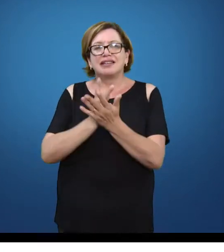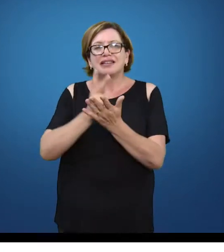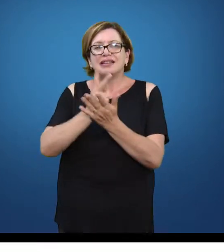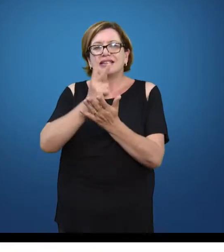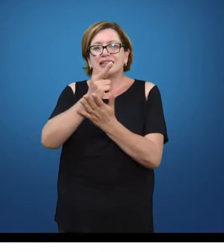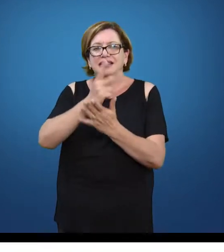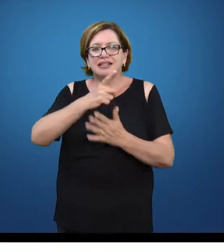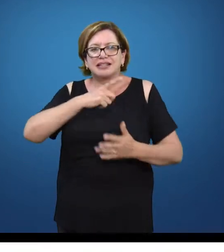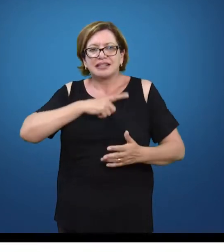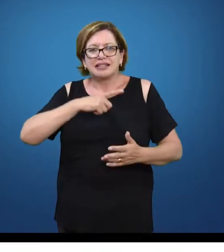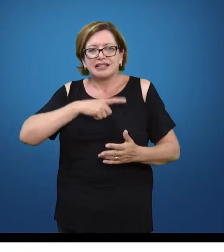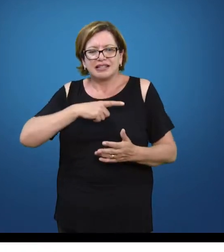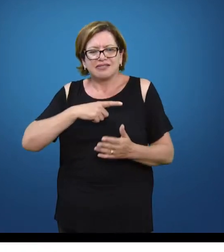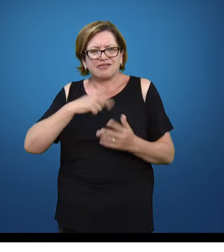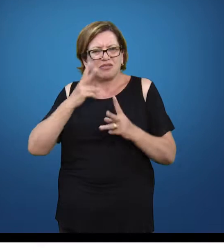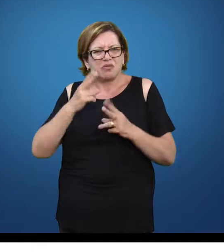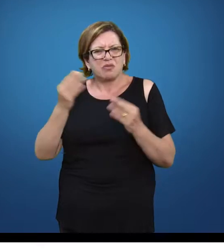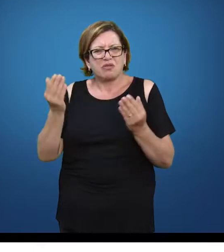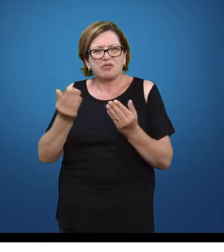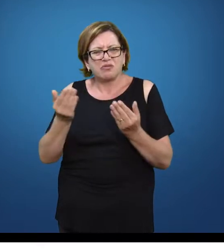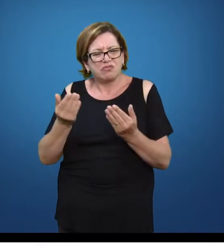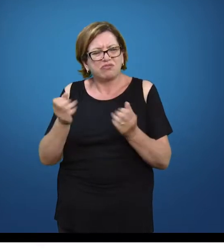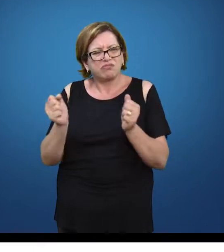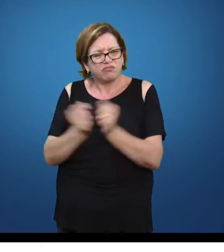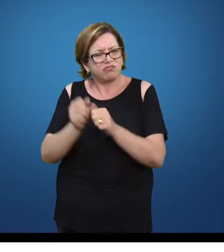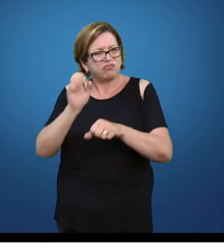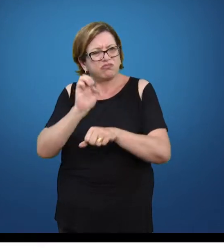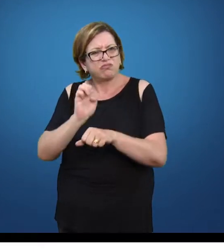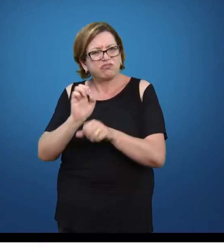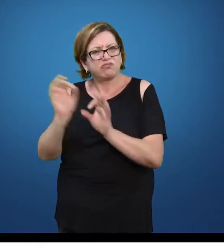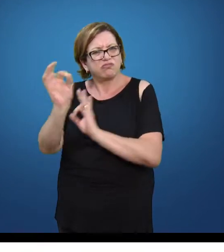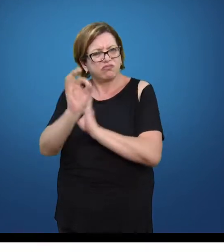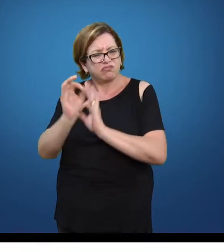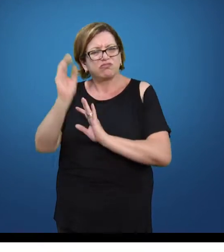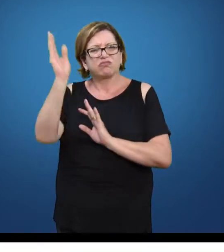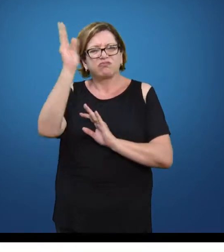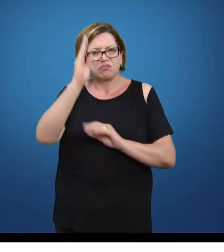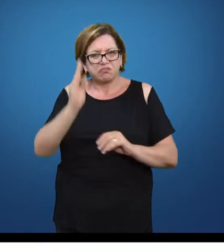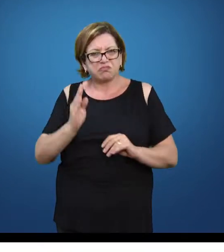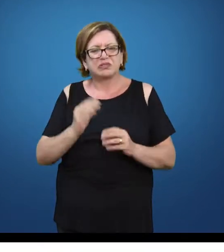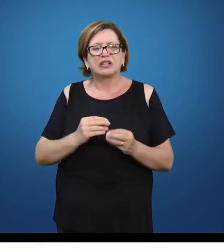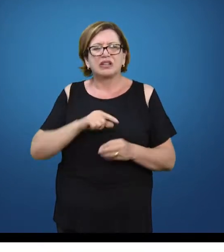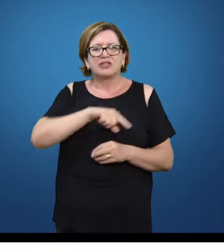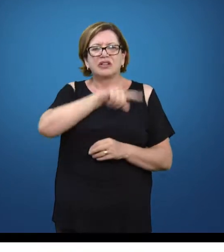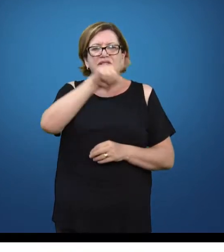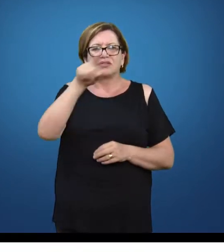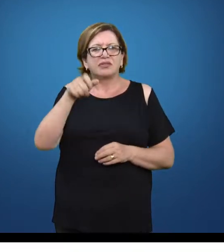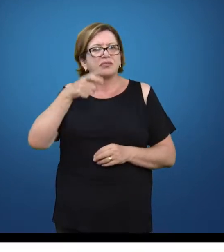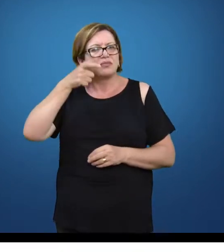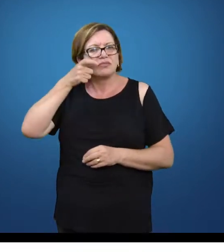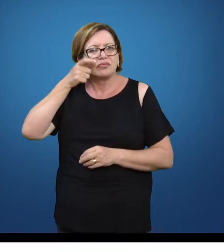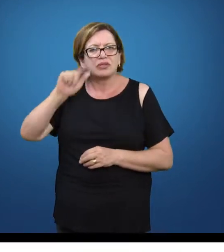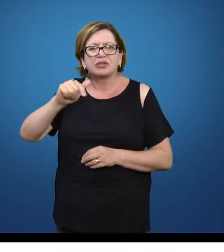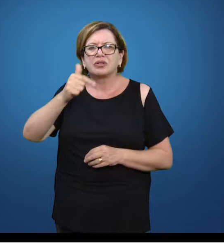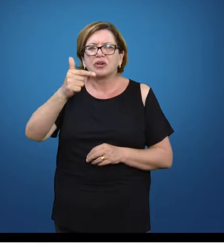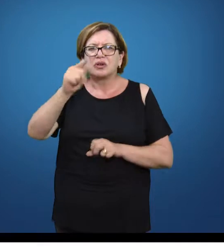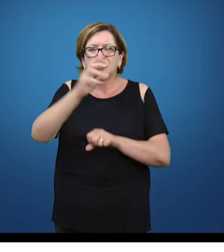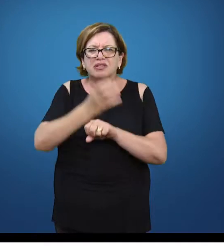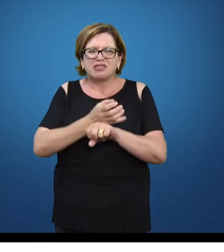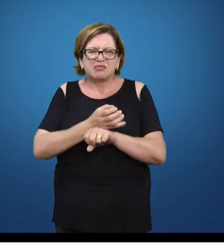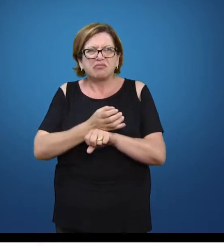teve essa configuração por meio do Estado? Vocês vão observar nas disciplinas que vocês terão História